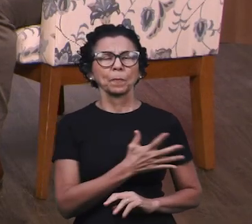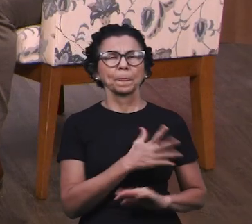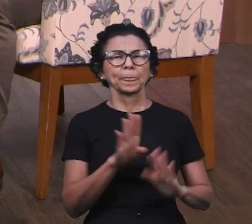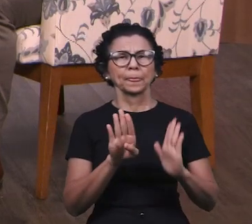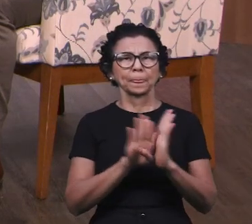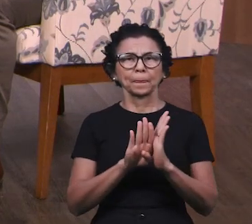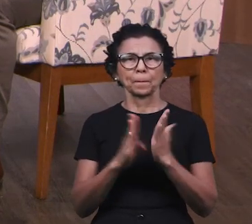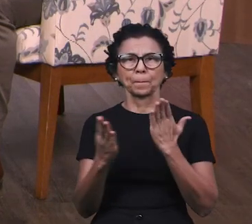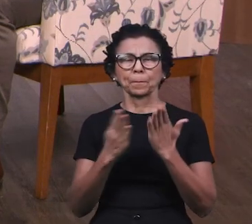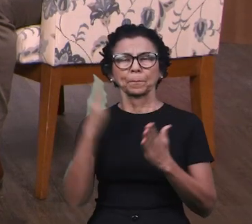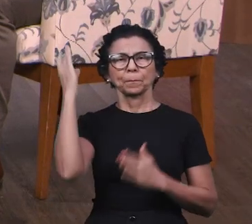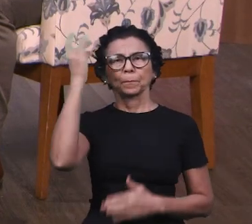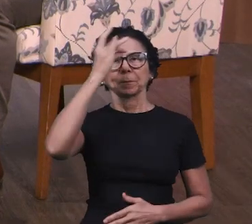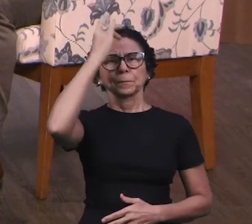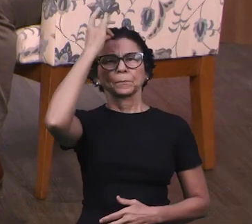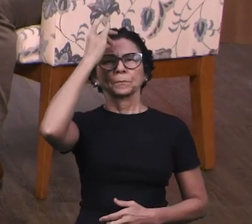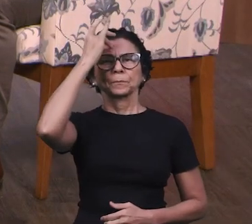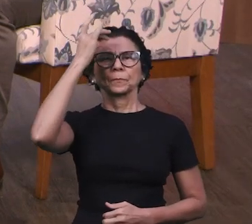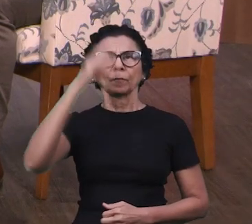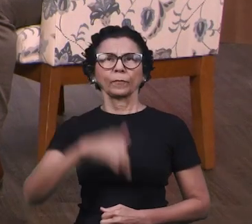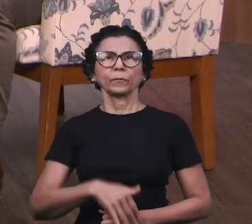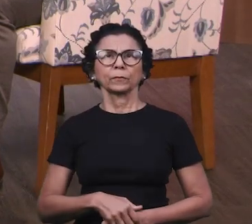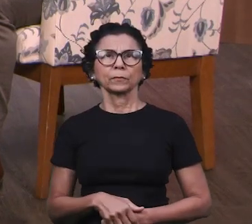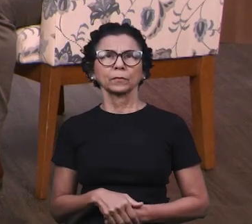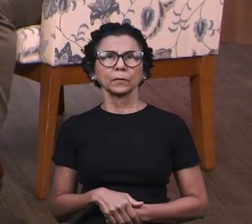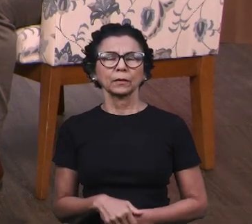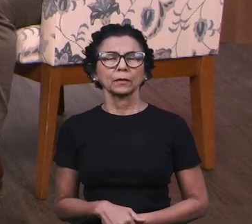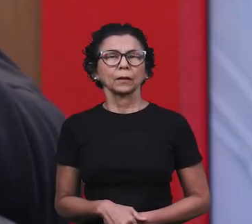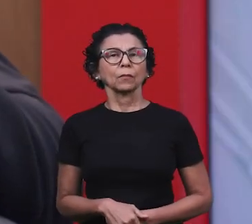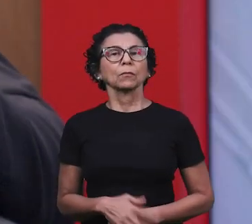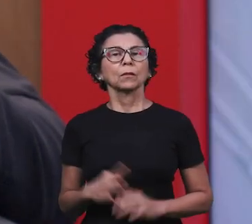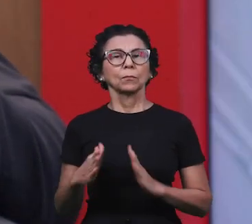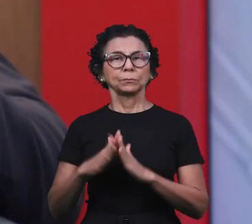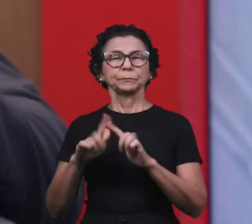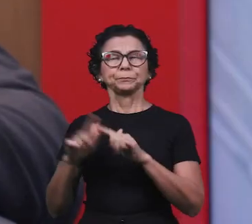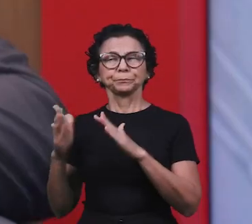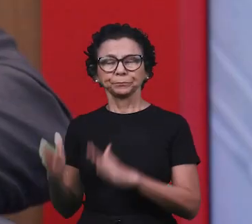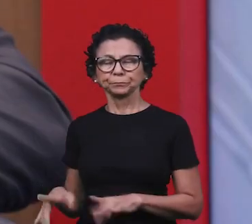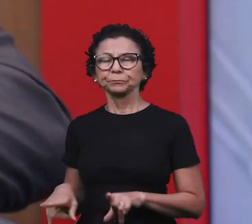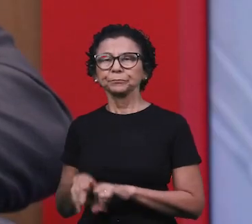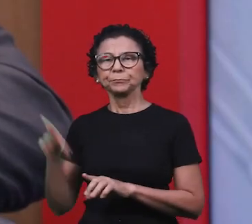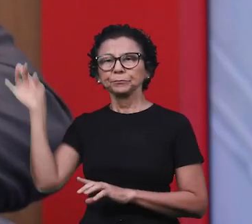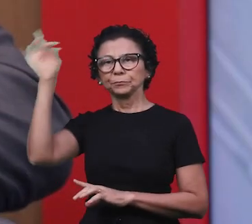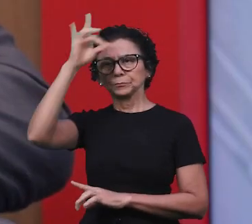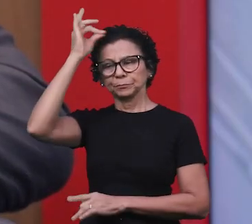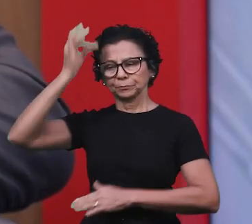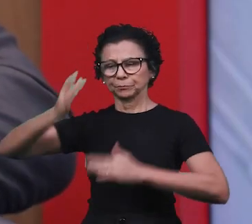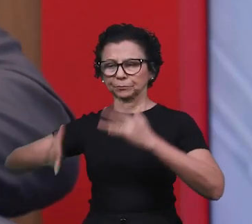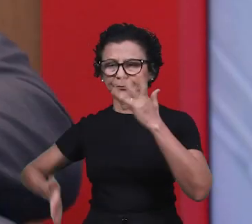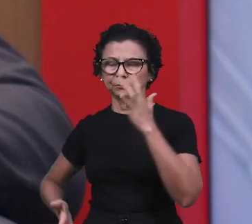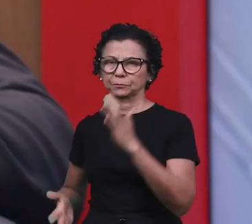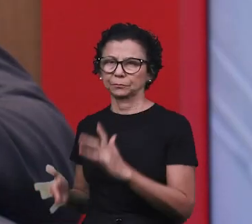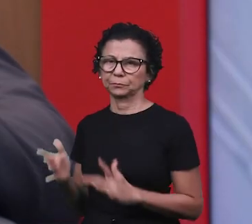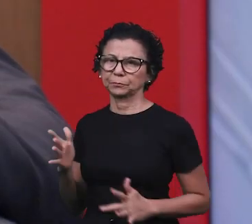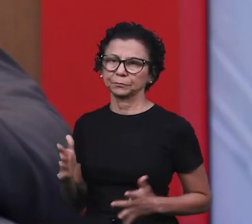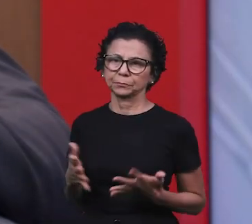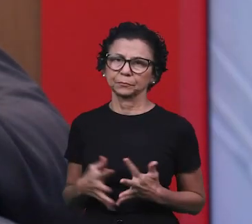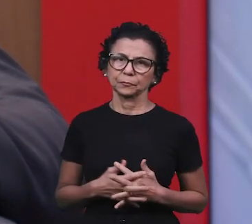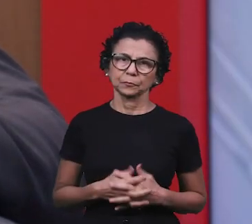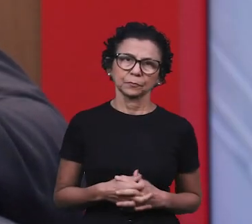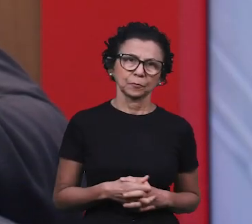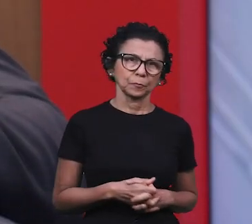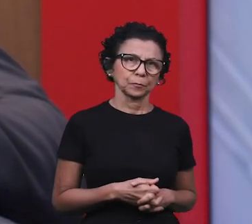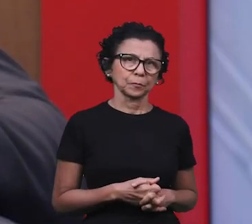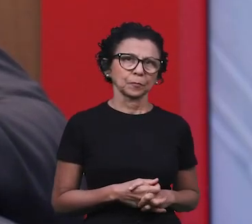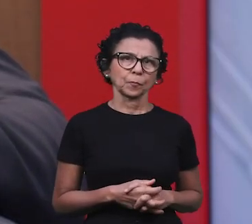porque Benjamim é tipo do Espírito. E a igreja, nesta última hora, a igreja fiel, ela é cheia do Espírito Santo. Maravilha. É impossível